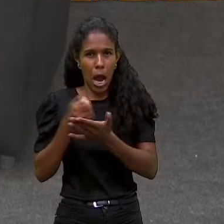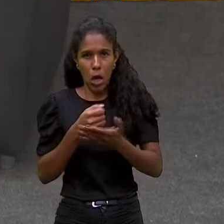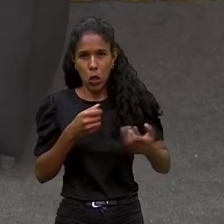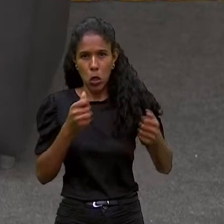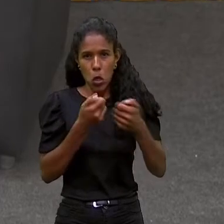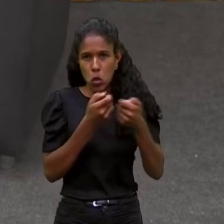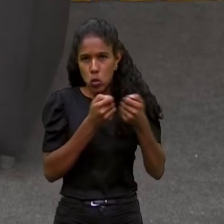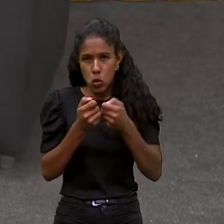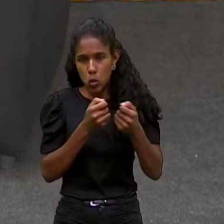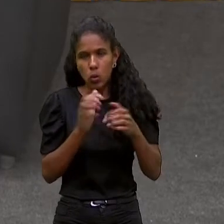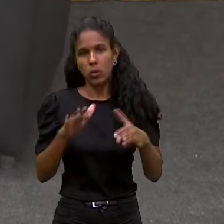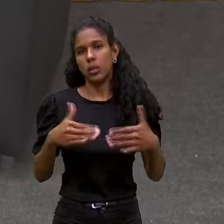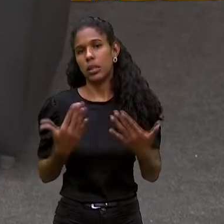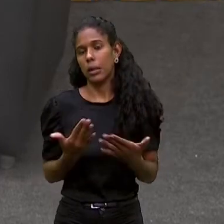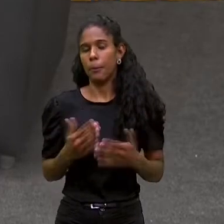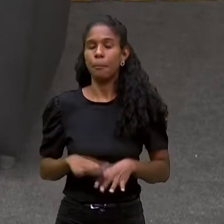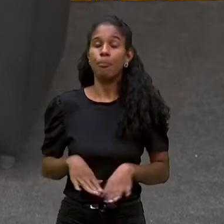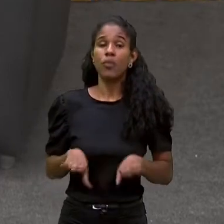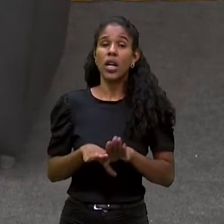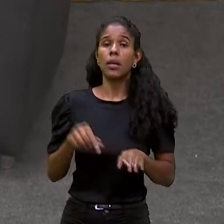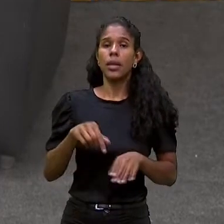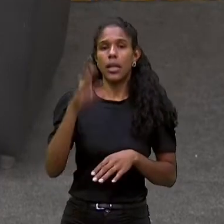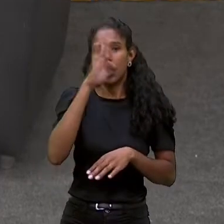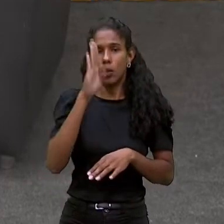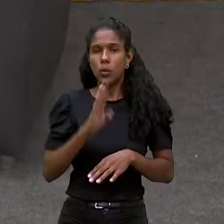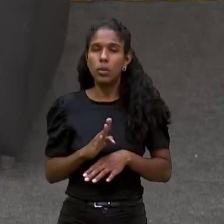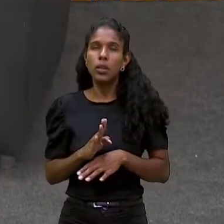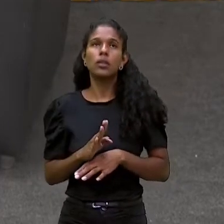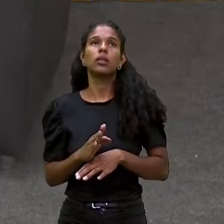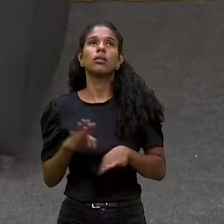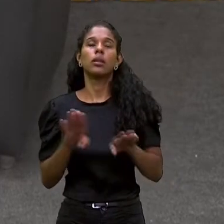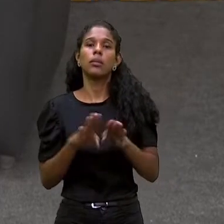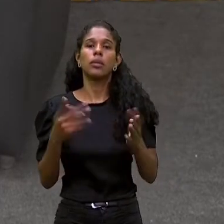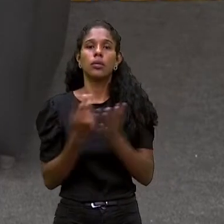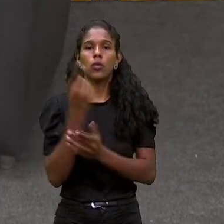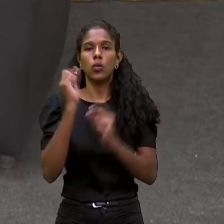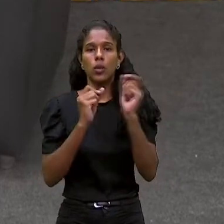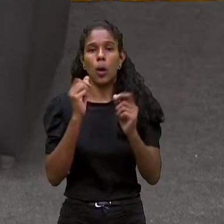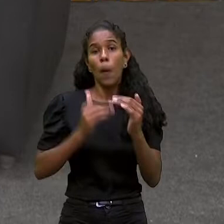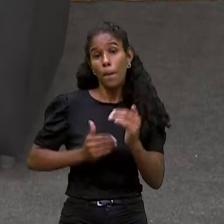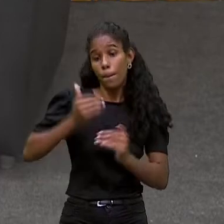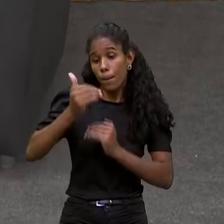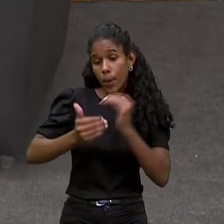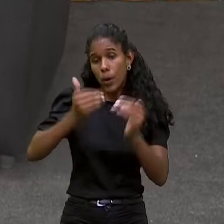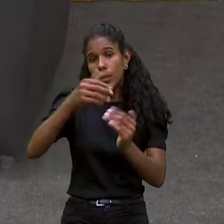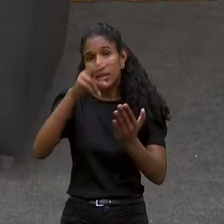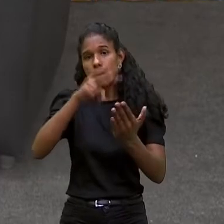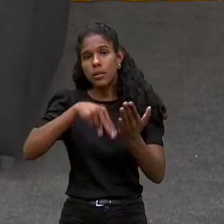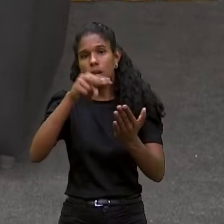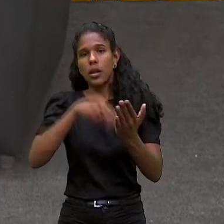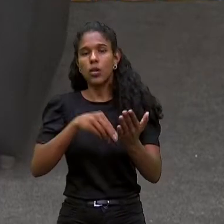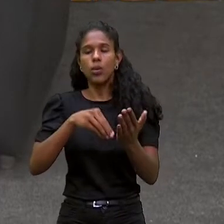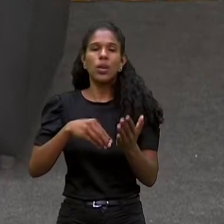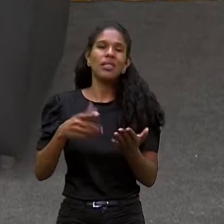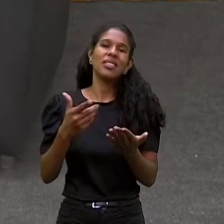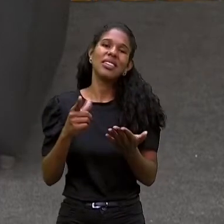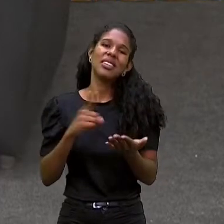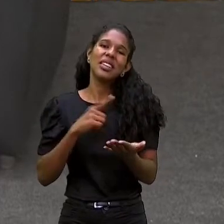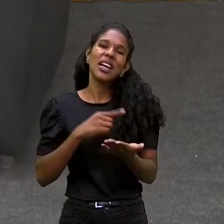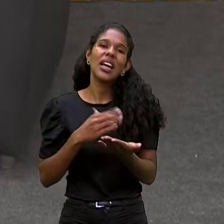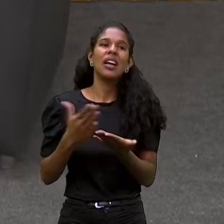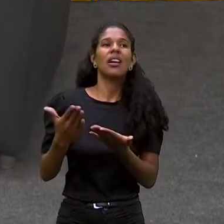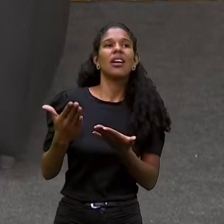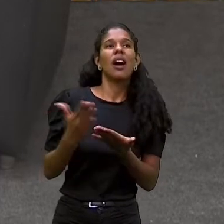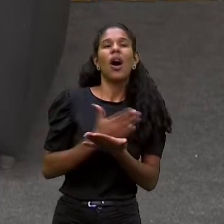Uma inteligência, uma leitura fragmentada. Eu sei um pouquinho que está tendo um campeonato em Valadares, sei um pouquinho